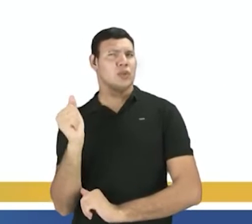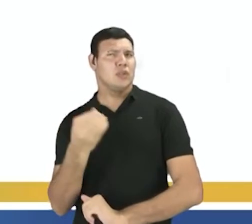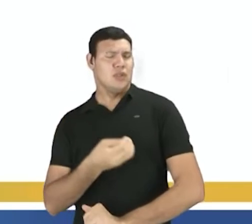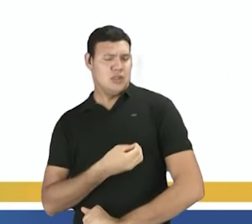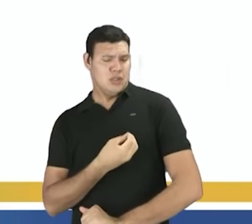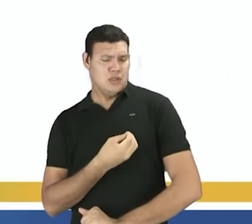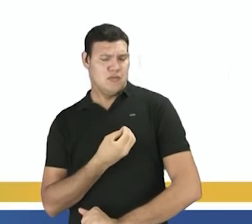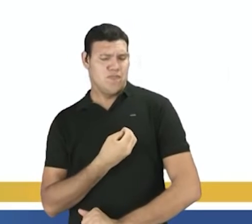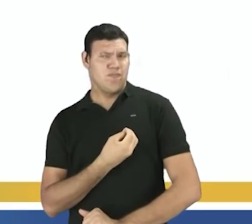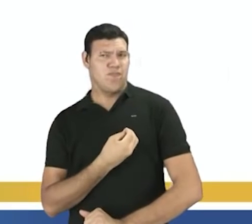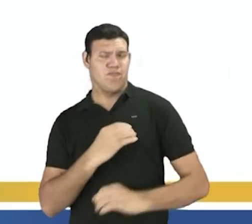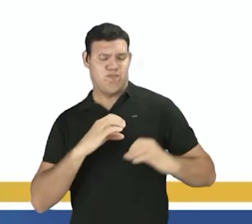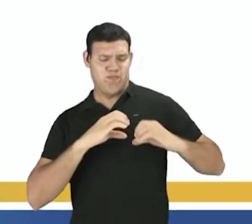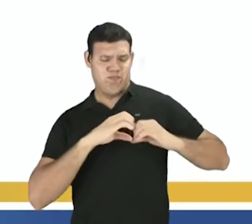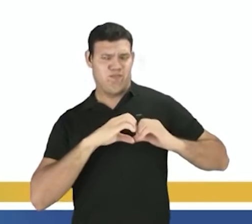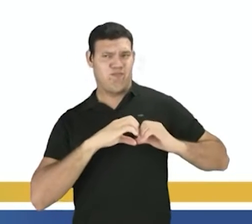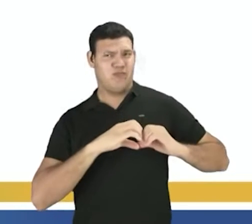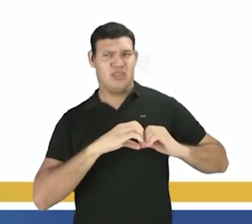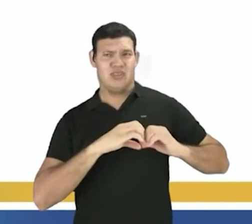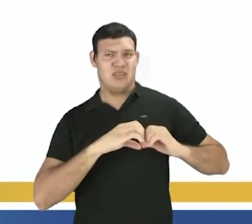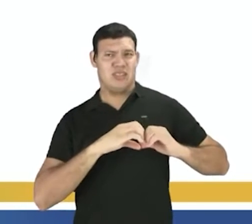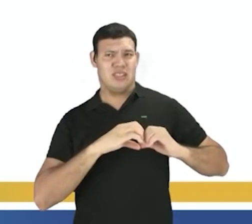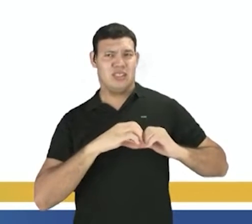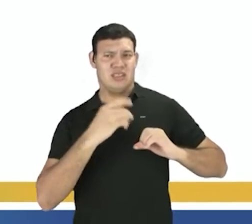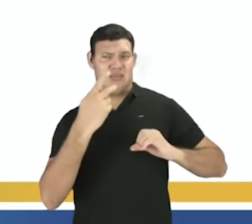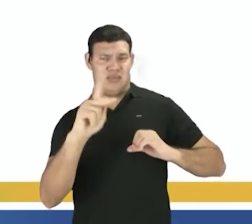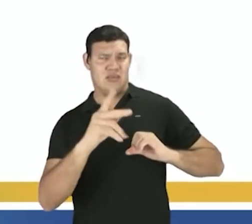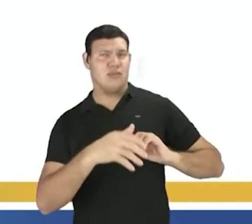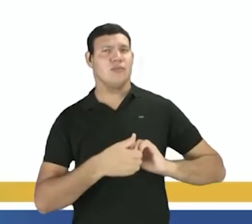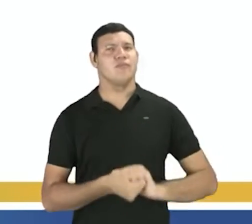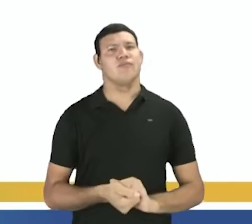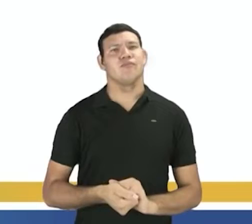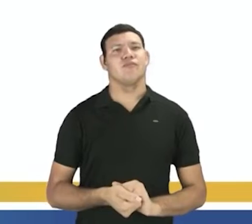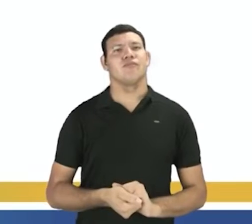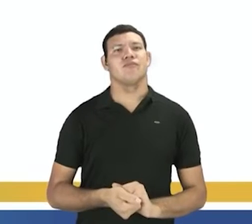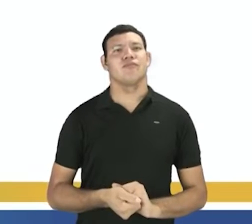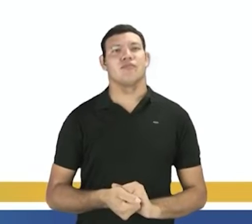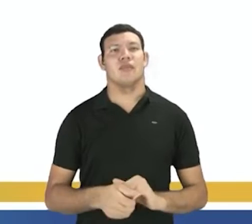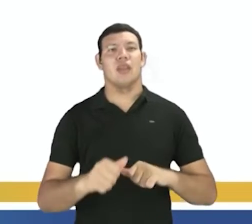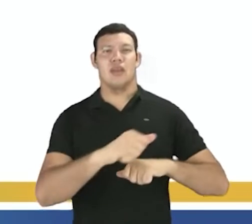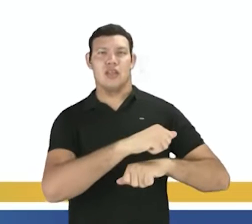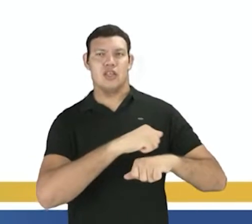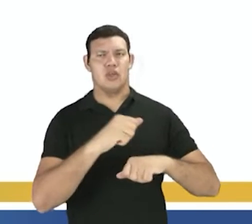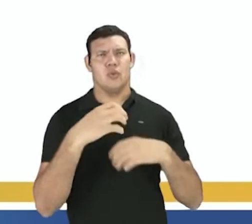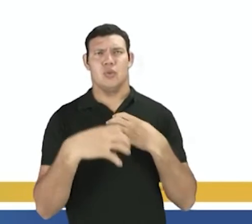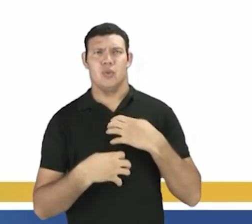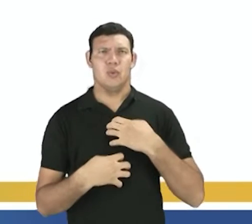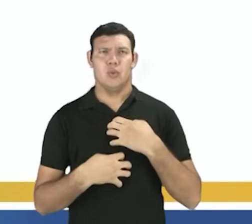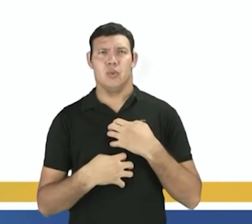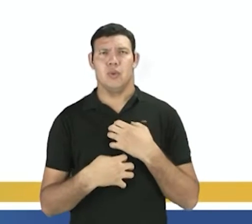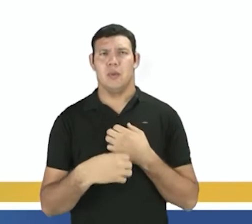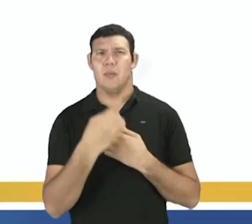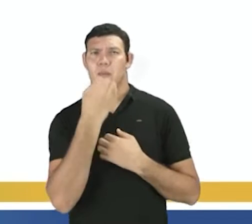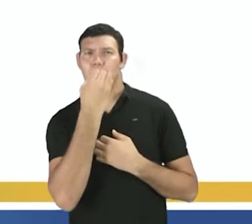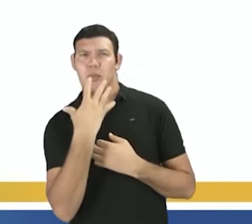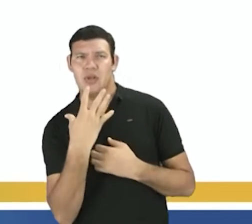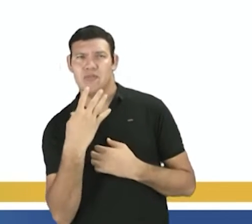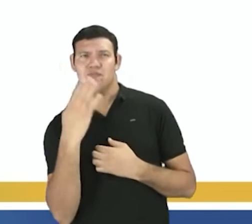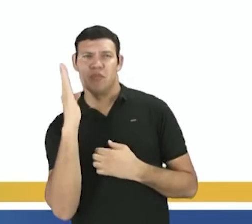seu amor. E os advérbios de modo: bem, mal,